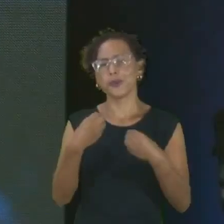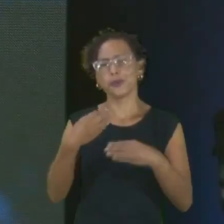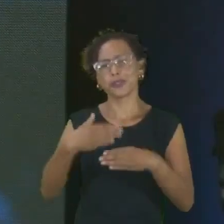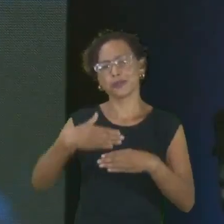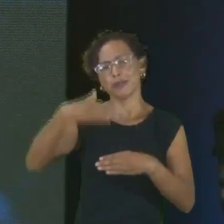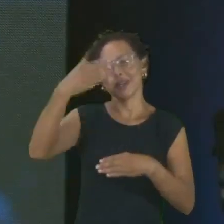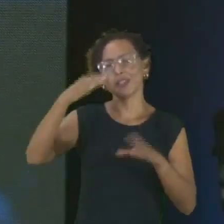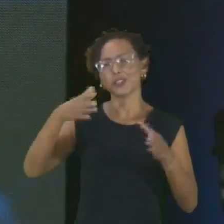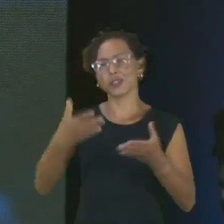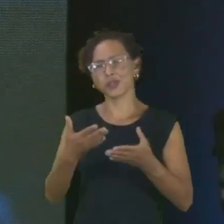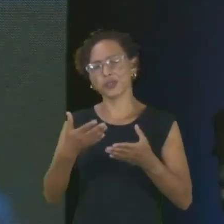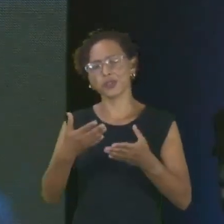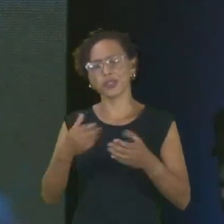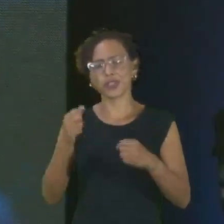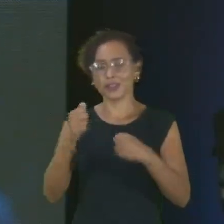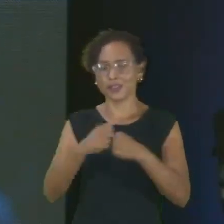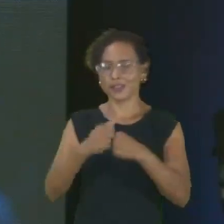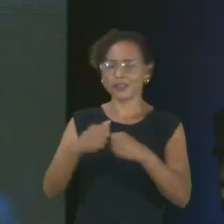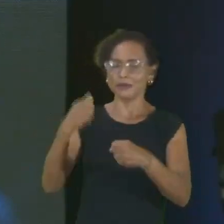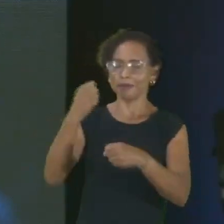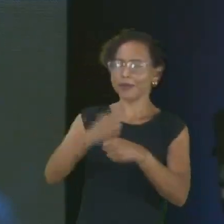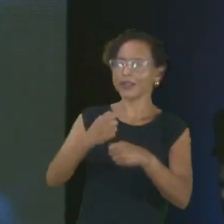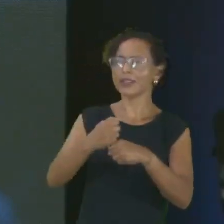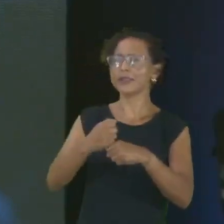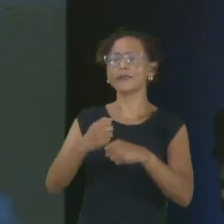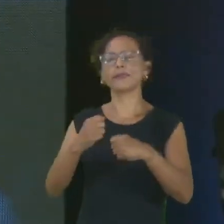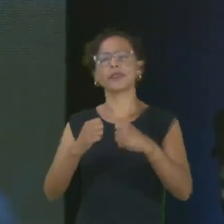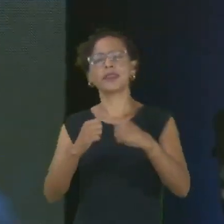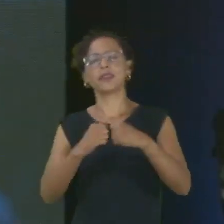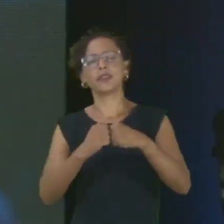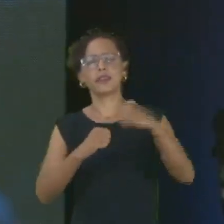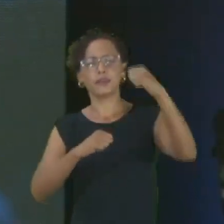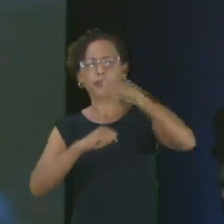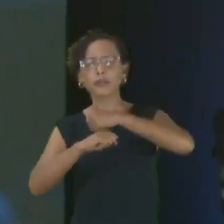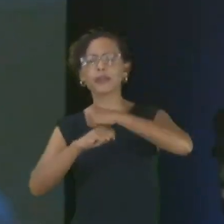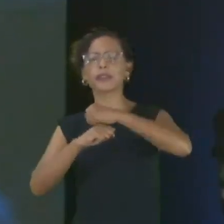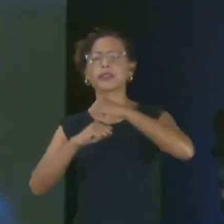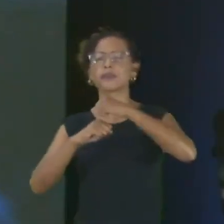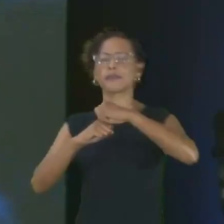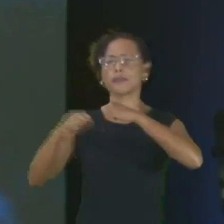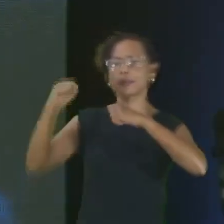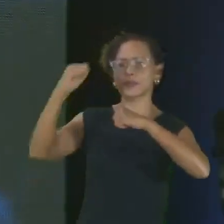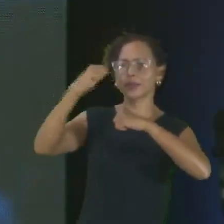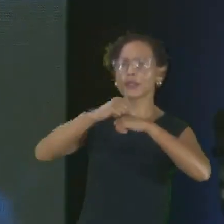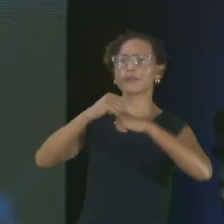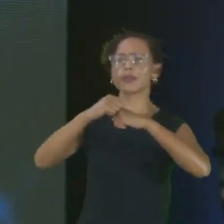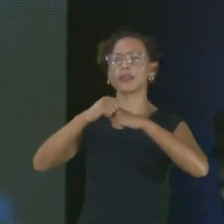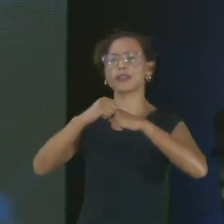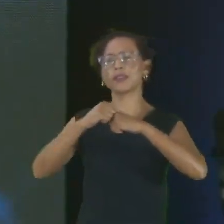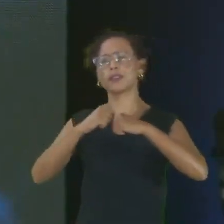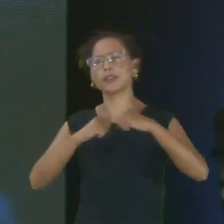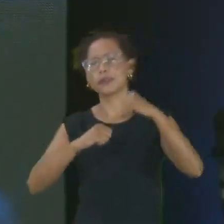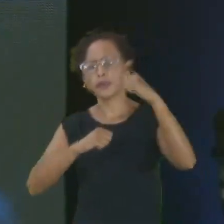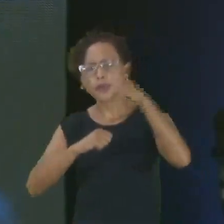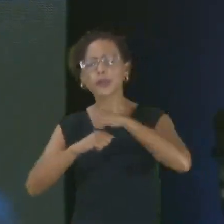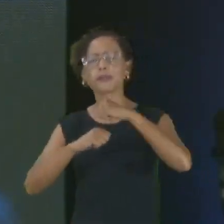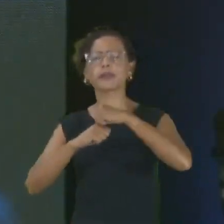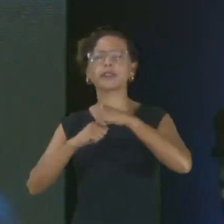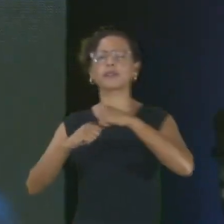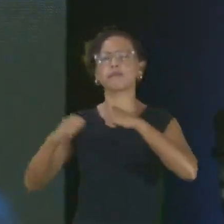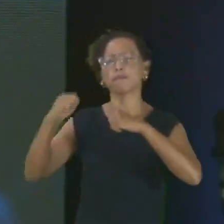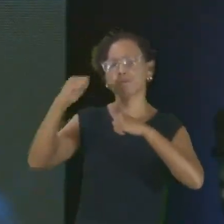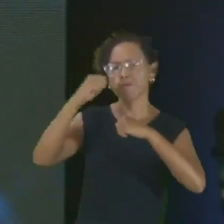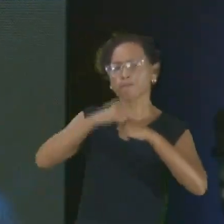sobre outra pedra, sobre outra pedra, sobre outra pedra, sobre outra pedra, sobre outra pedra, sobre